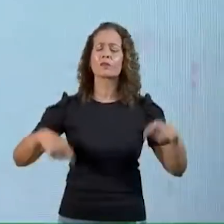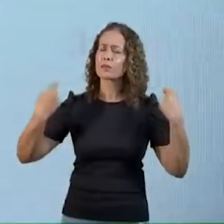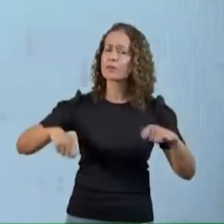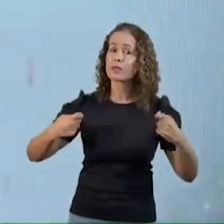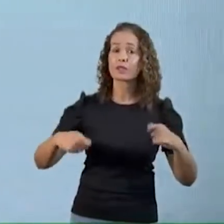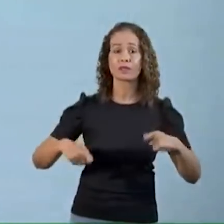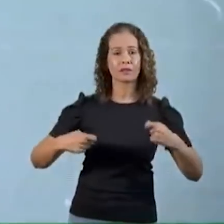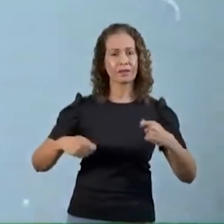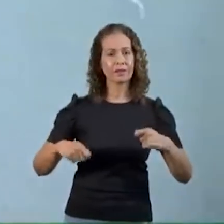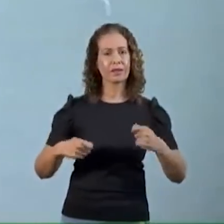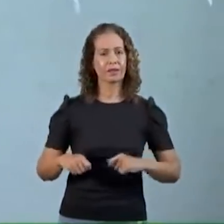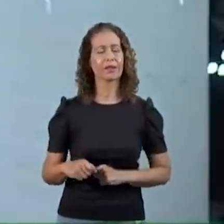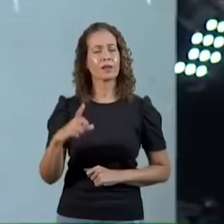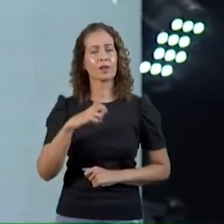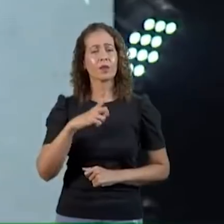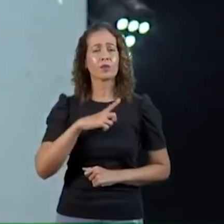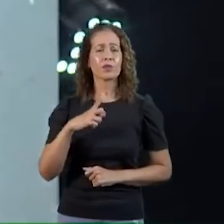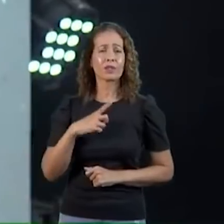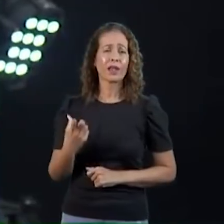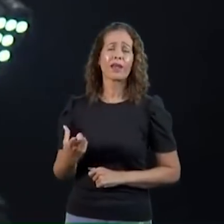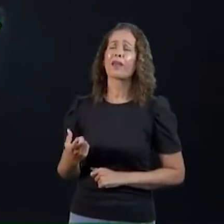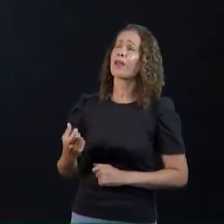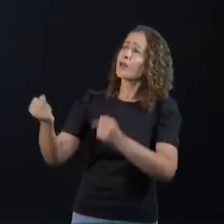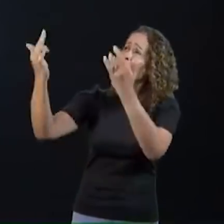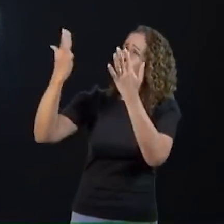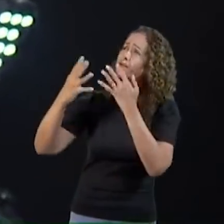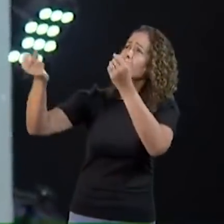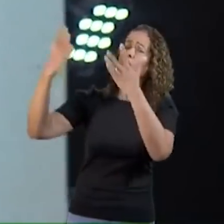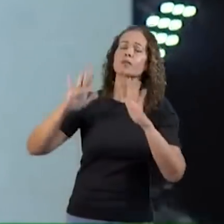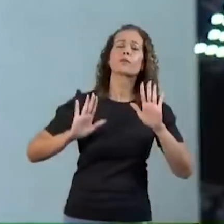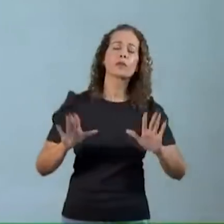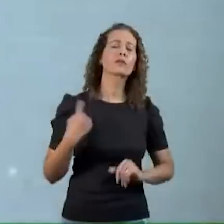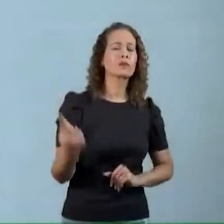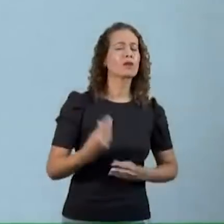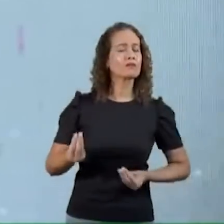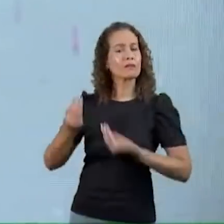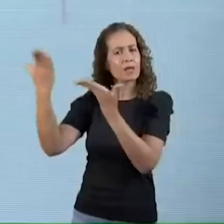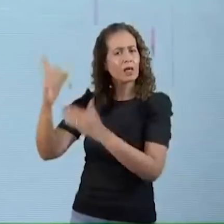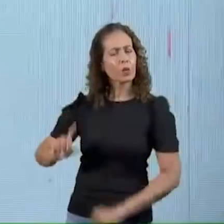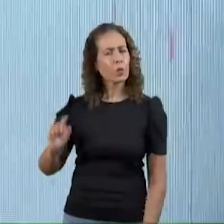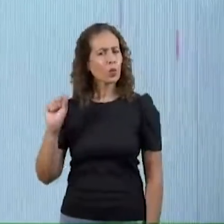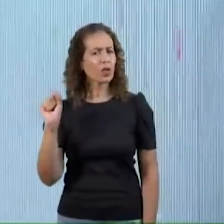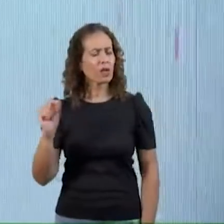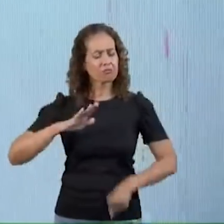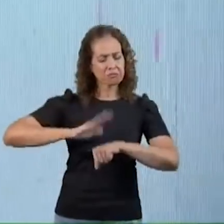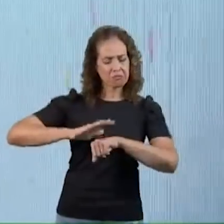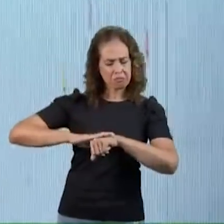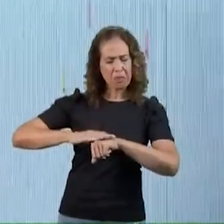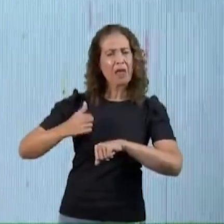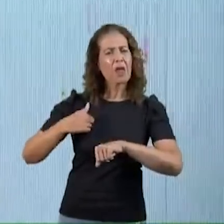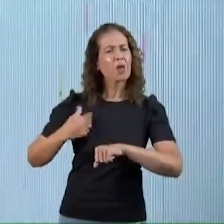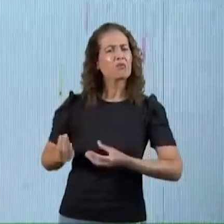nós precisamos ter tantos favores de Deus. Mas o que a gente tem para dar para Ele? O que nós temos para dar para o